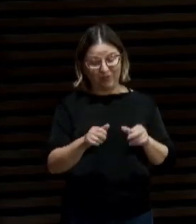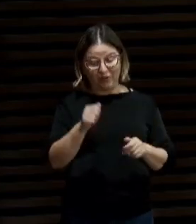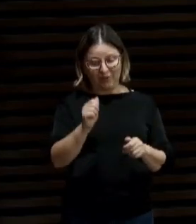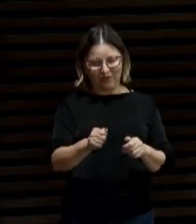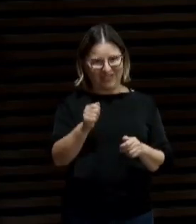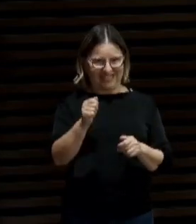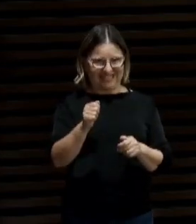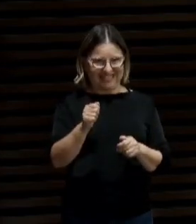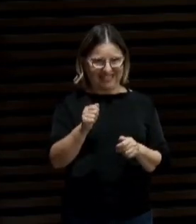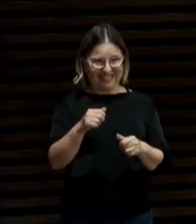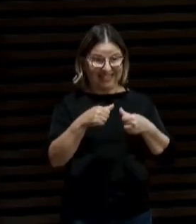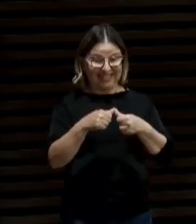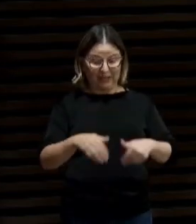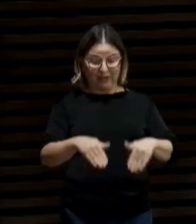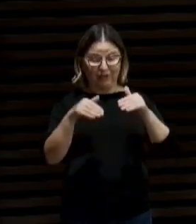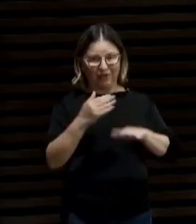Esse é o trono branco.